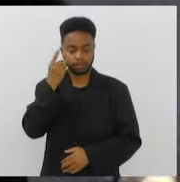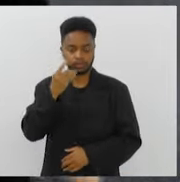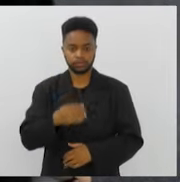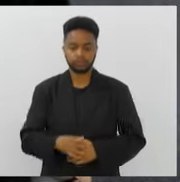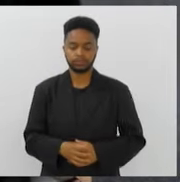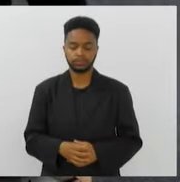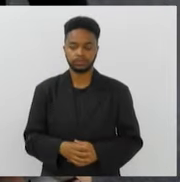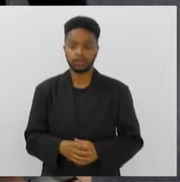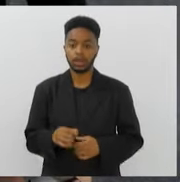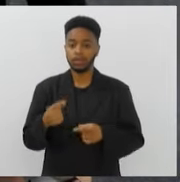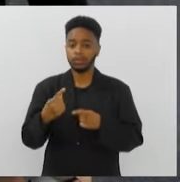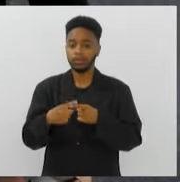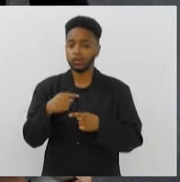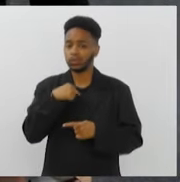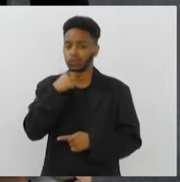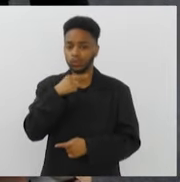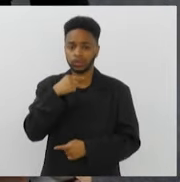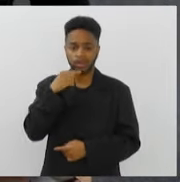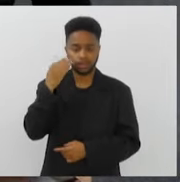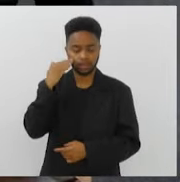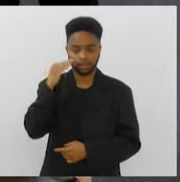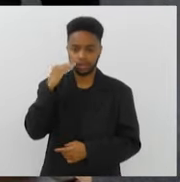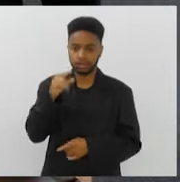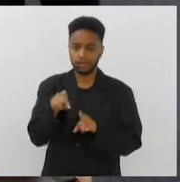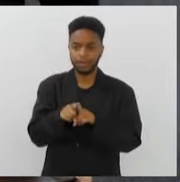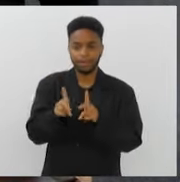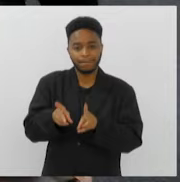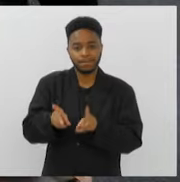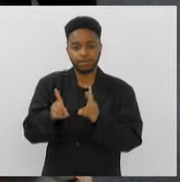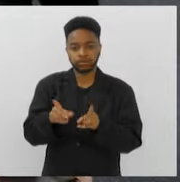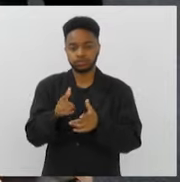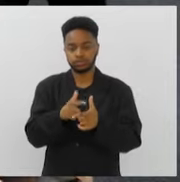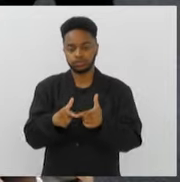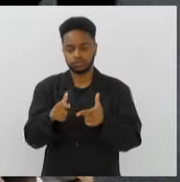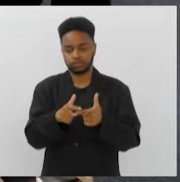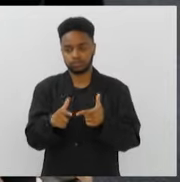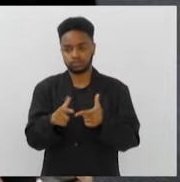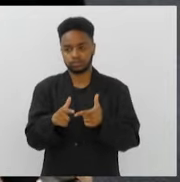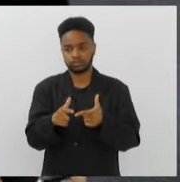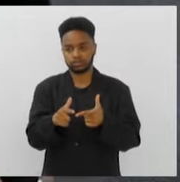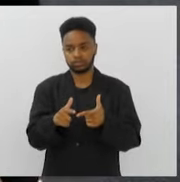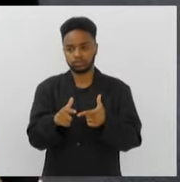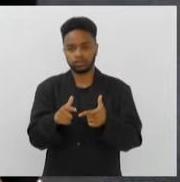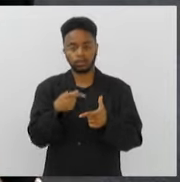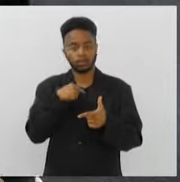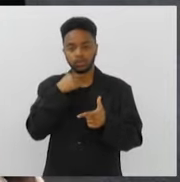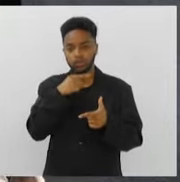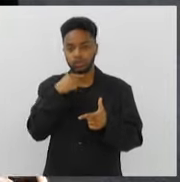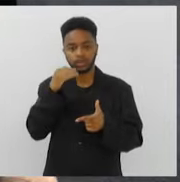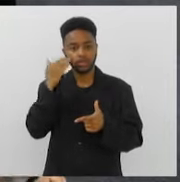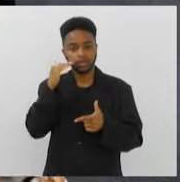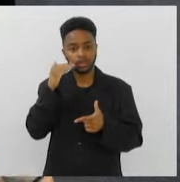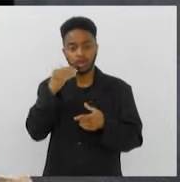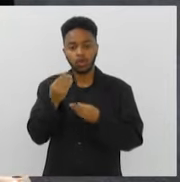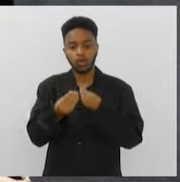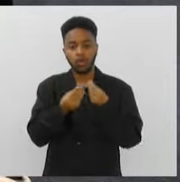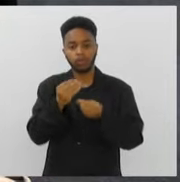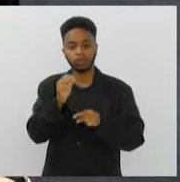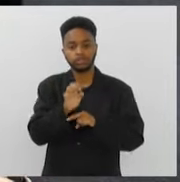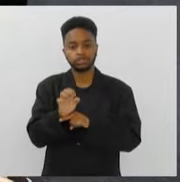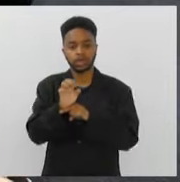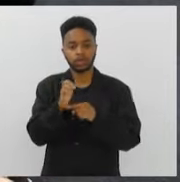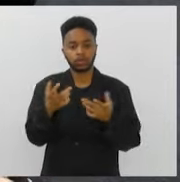Não entra na minha cabeça, e o problema é o mesmo, não entra na minha cabeça um estado com o nosso clima,